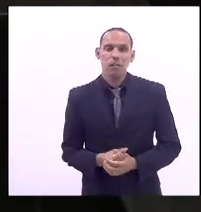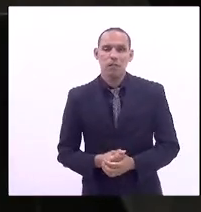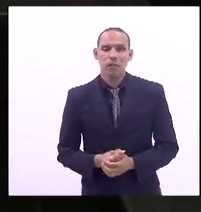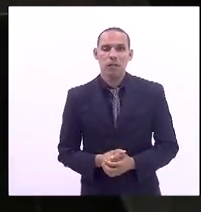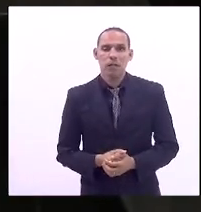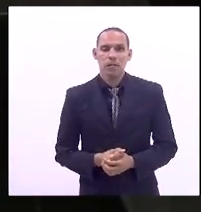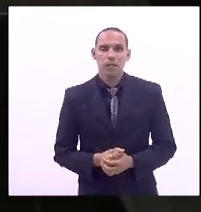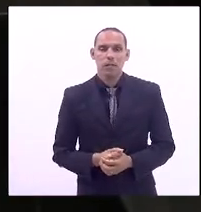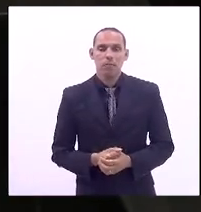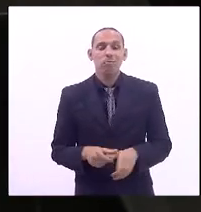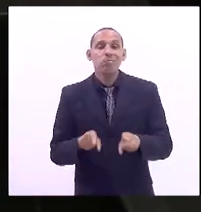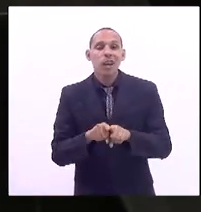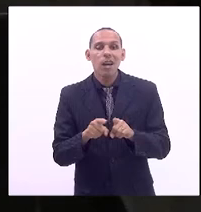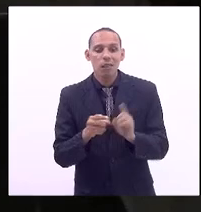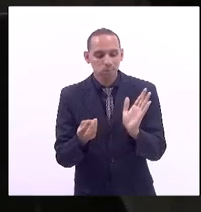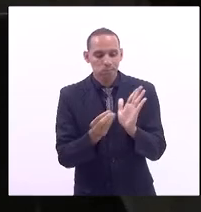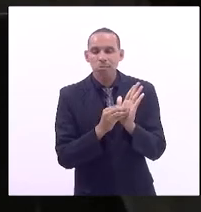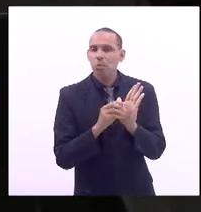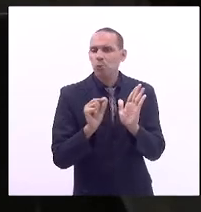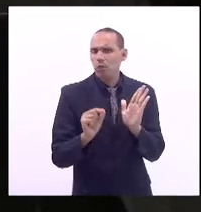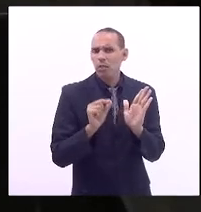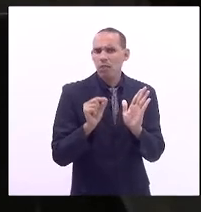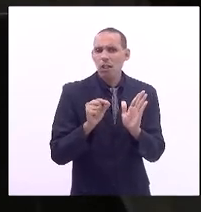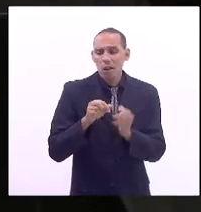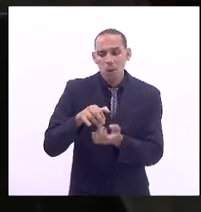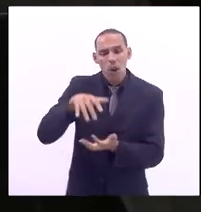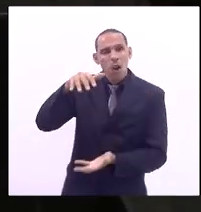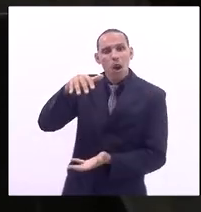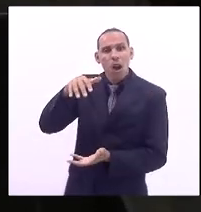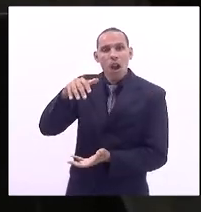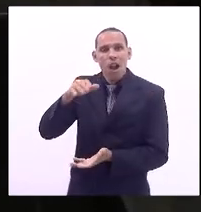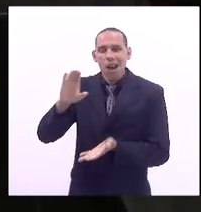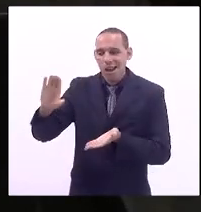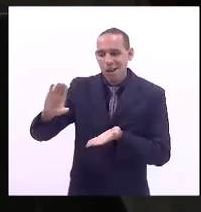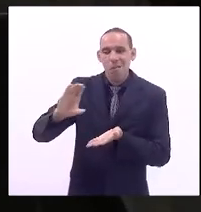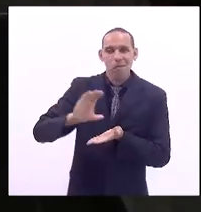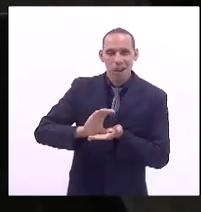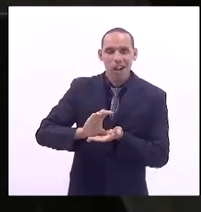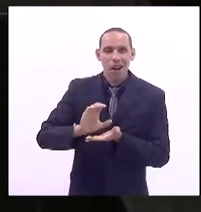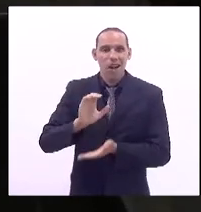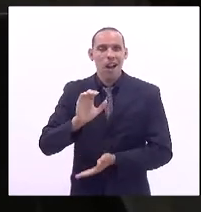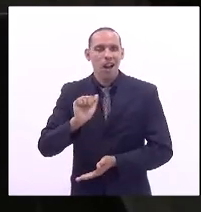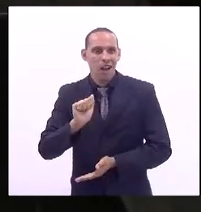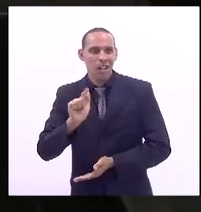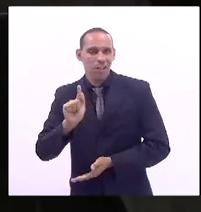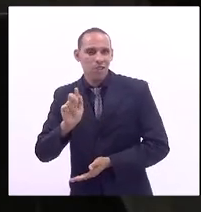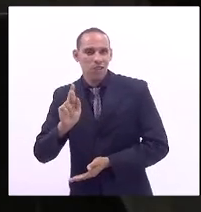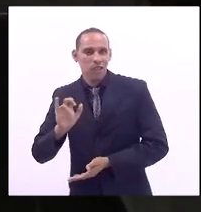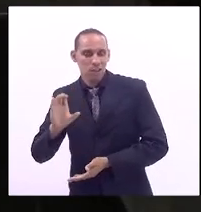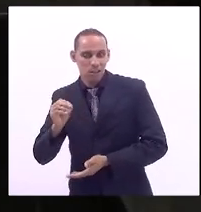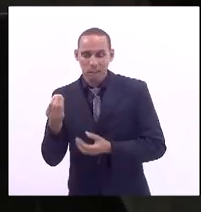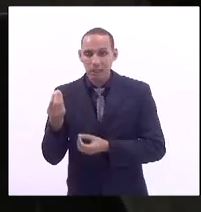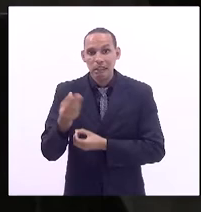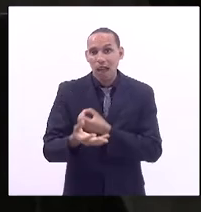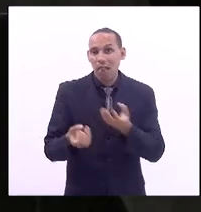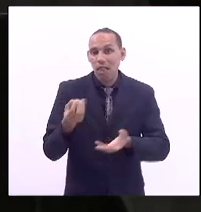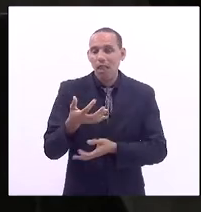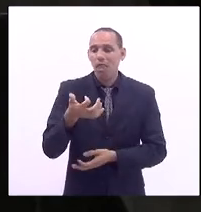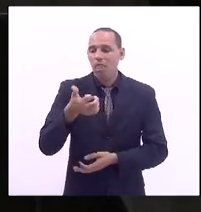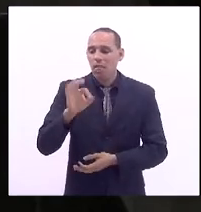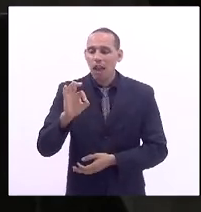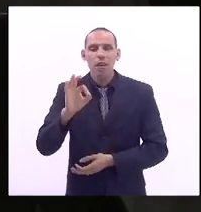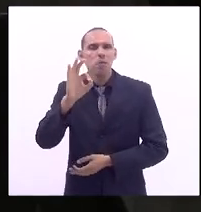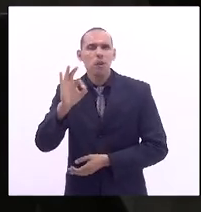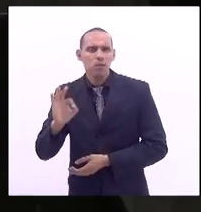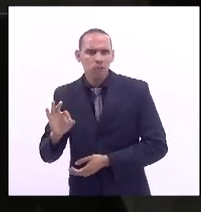a peste pula o montante de empréstimo que a gerry vai dar o 10 por cento do